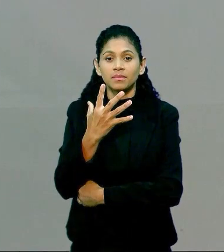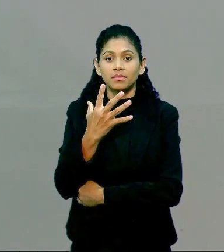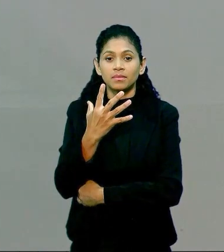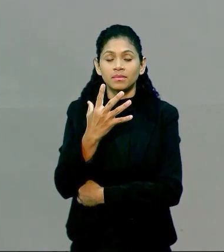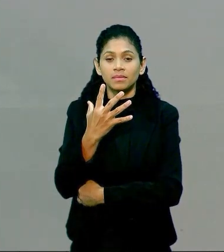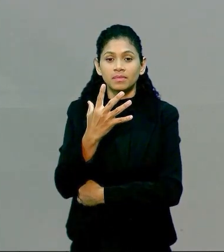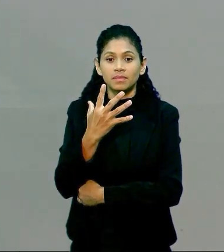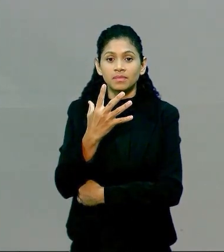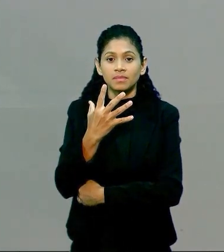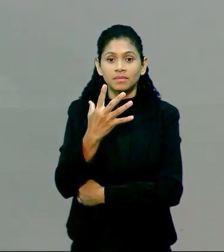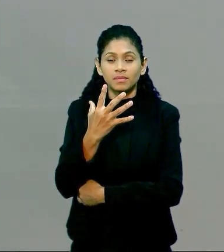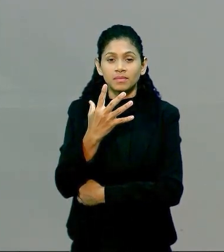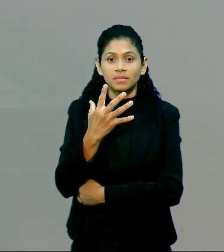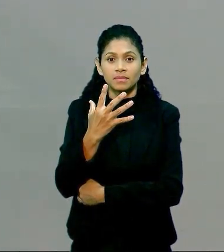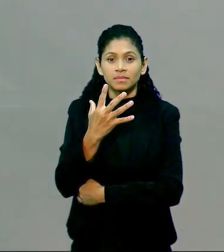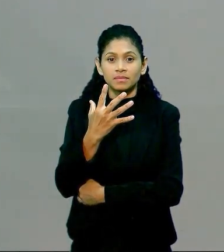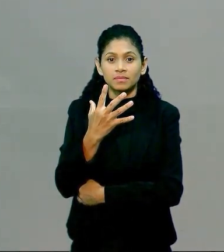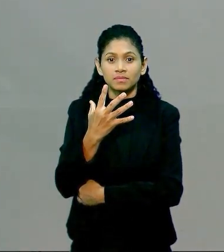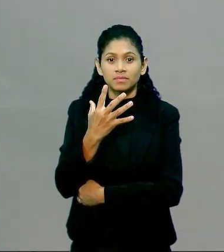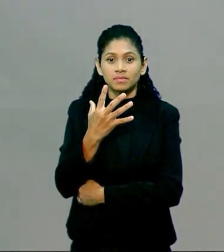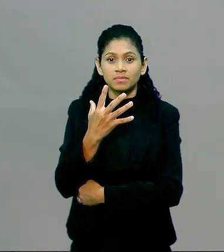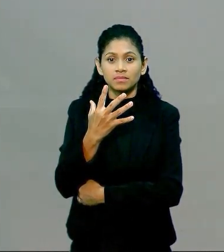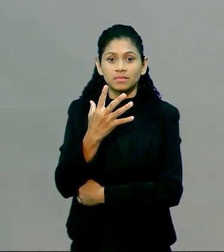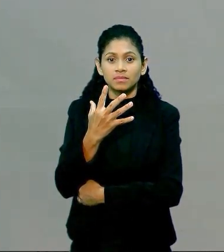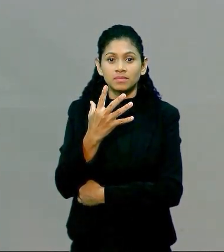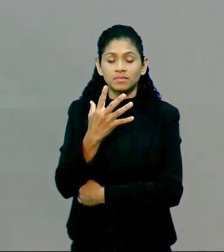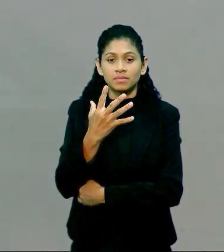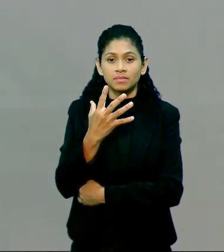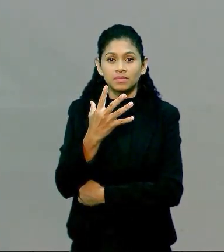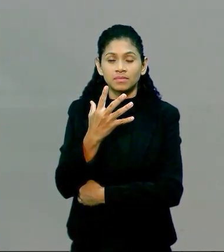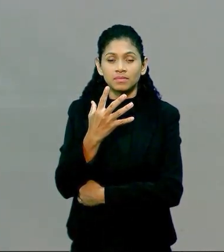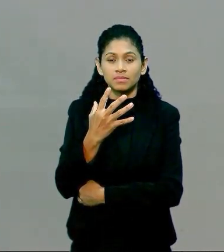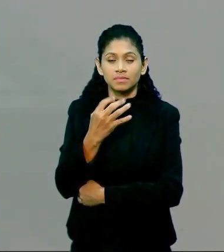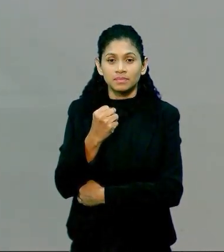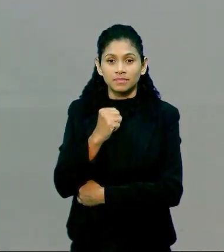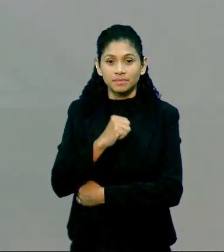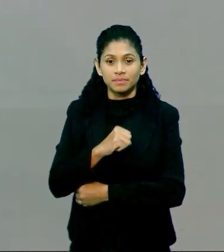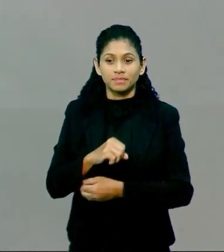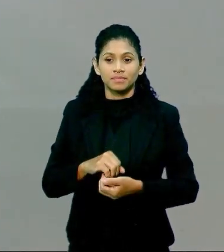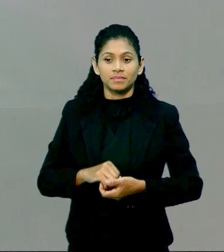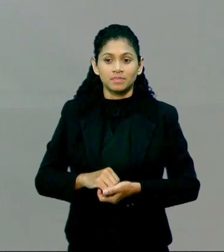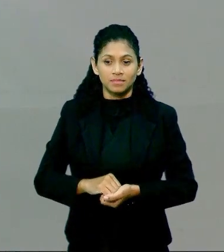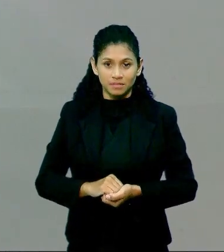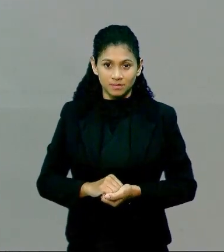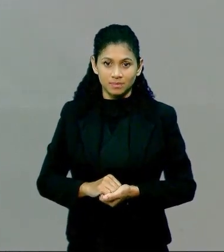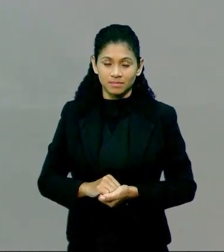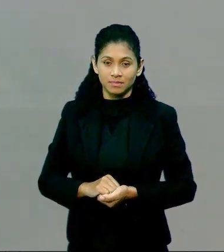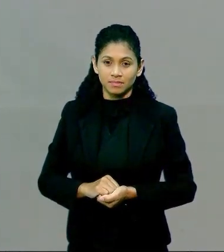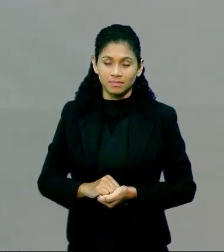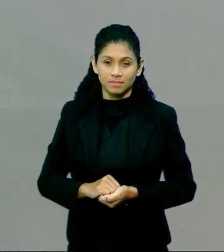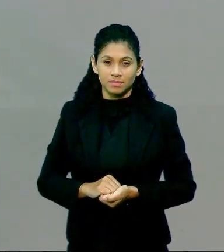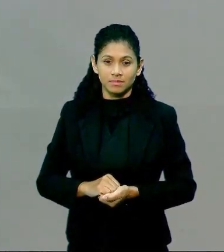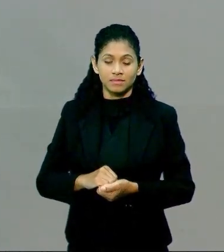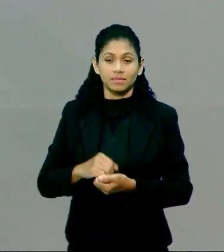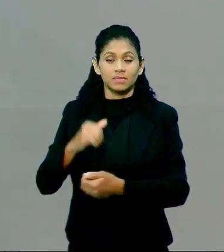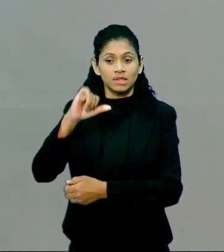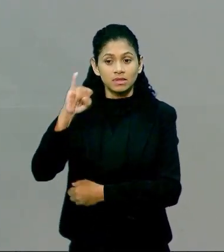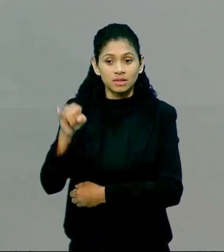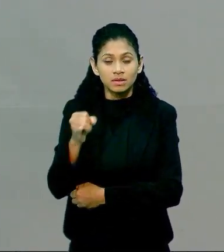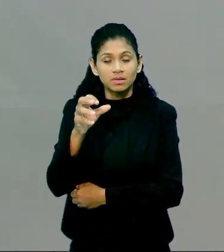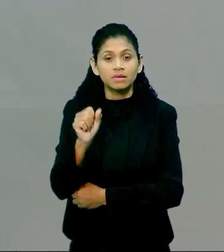e usar o dedo. Só não pode contar em voz alta, né? 1, 2, 3, não. Você vai no pensamento aí contar.